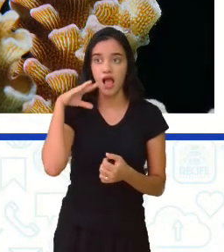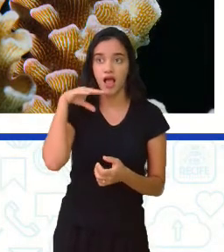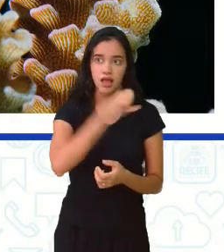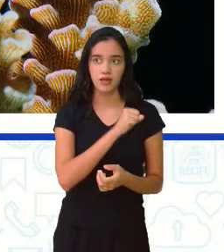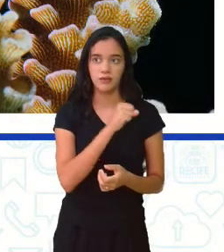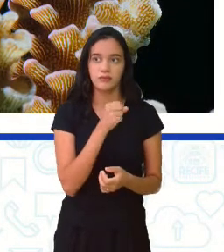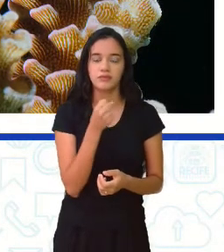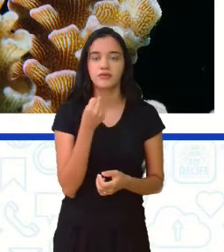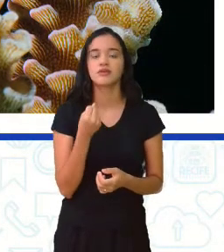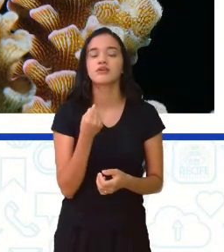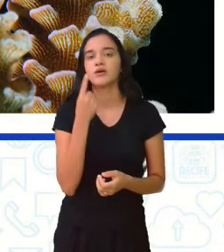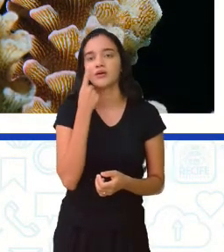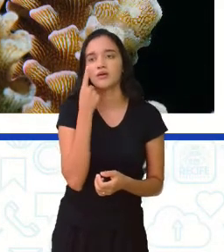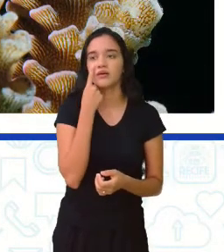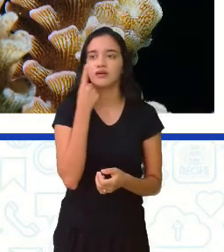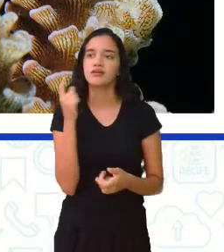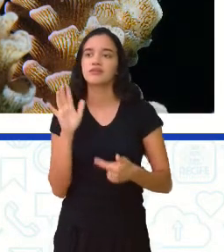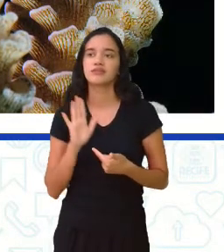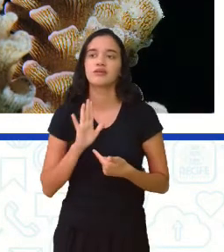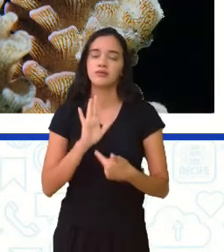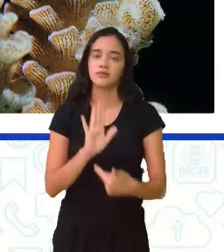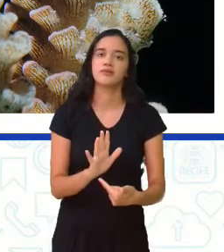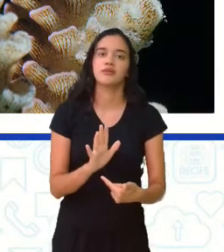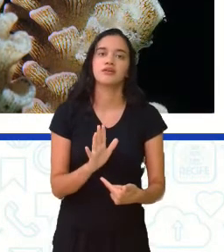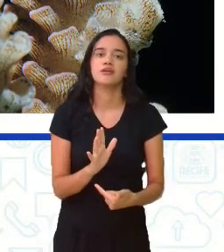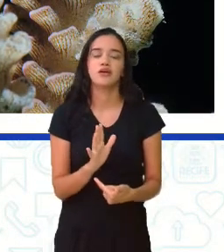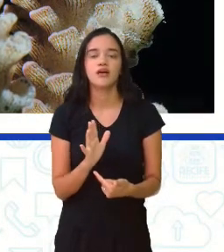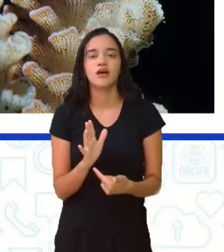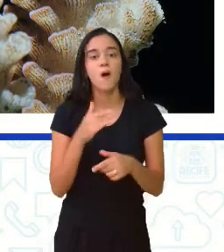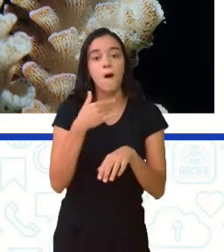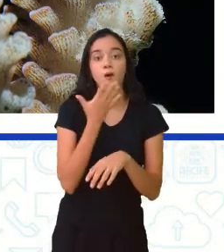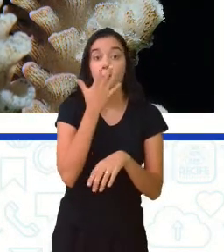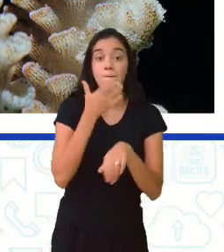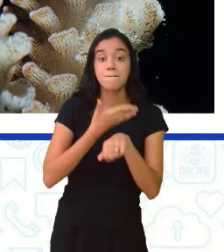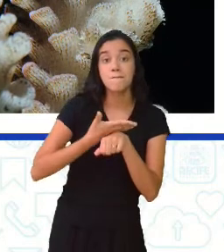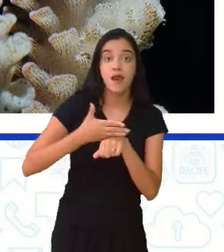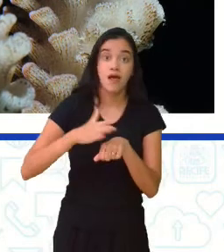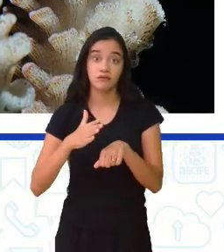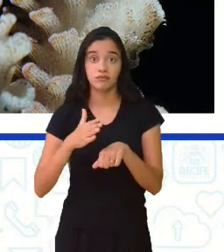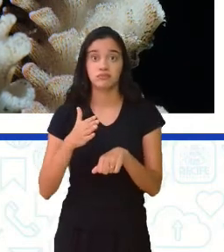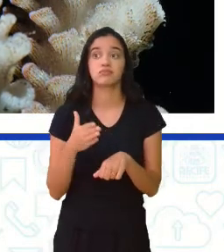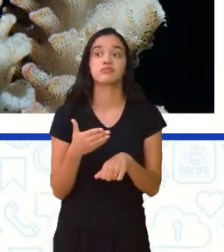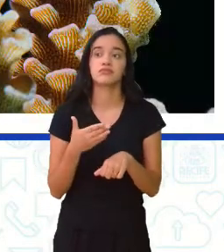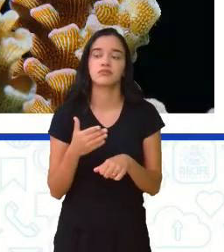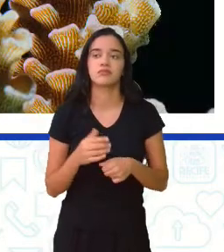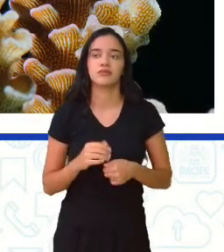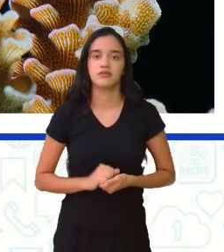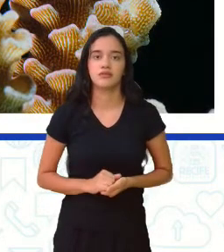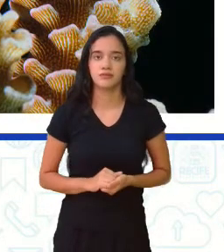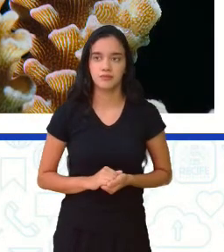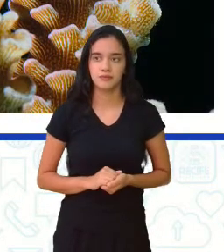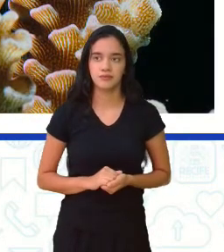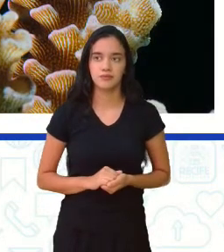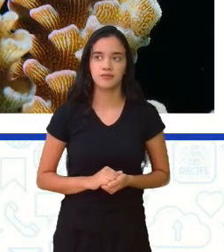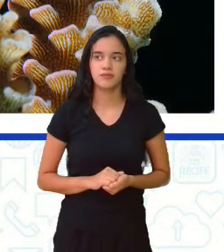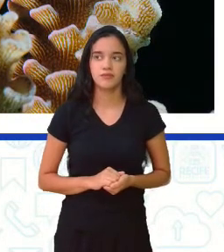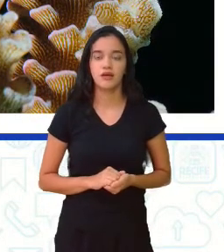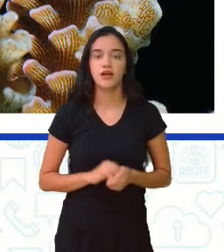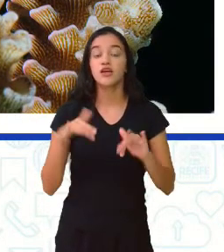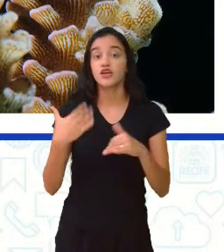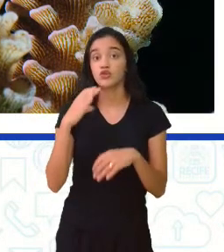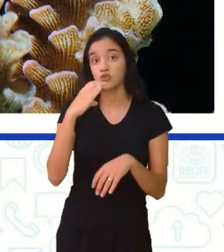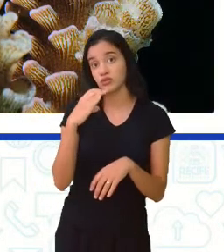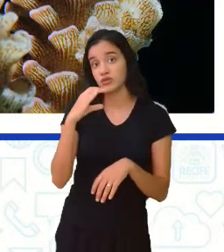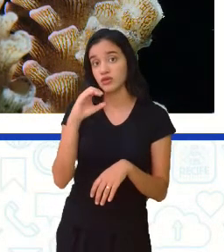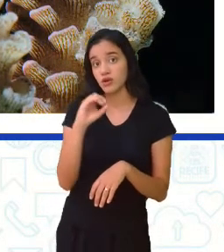aceleradinha, né? Então, tá mostrando aí o branqueamento do coral, tá? Por conta da acidificação do oceano. E o CO2 ali,